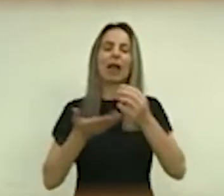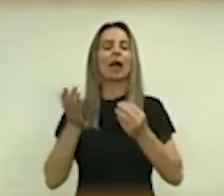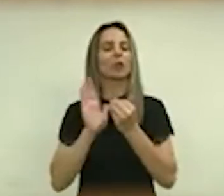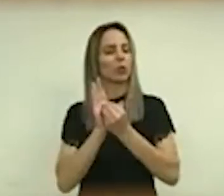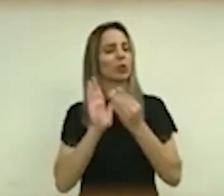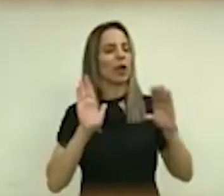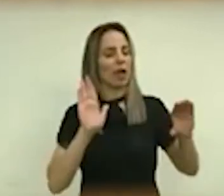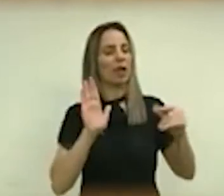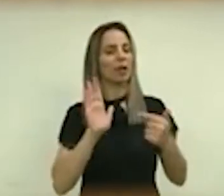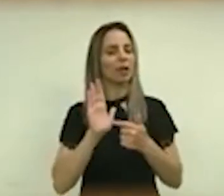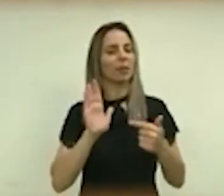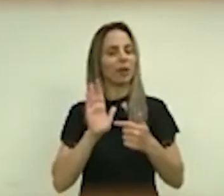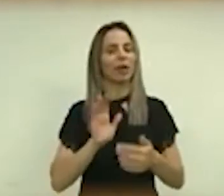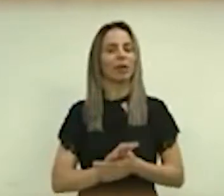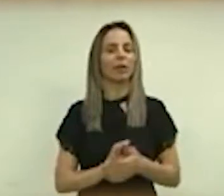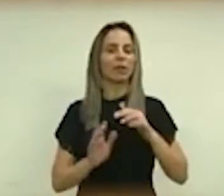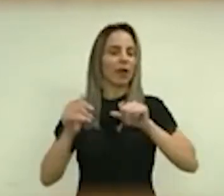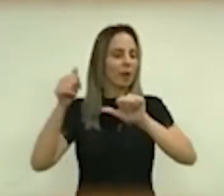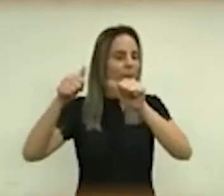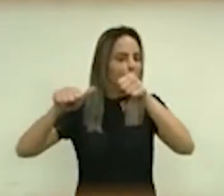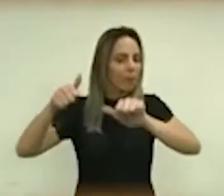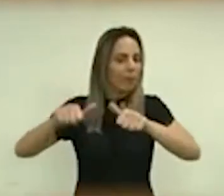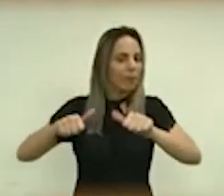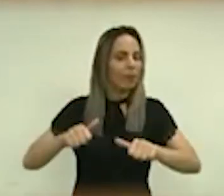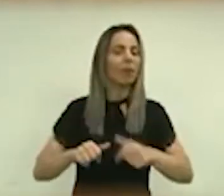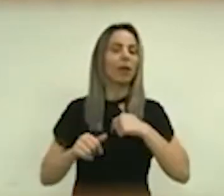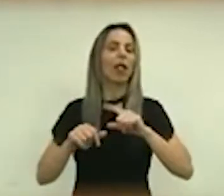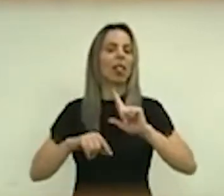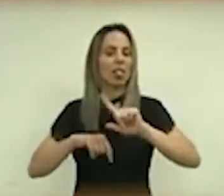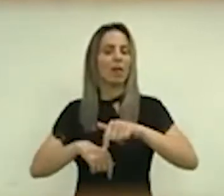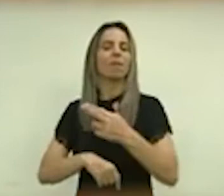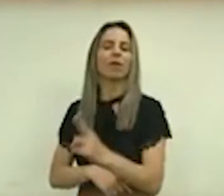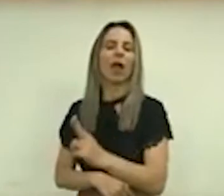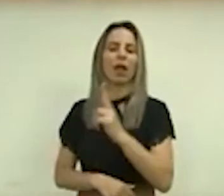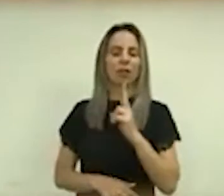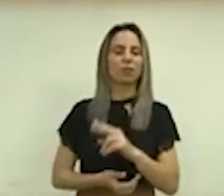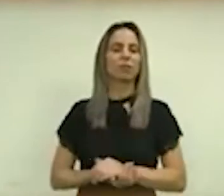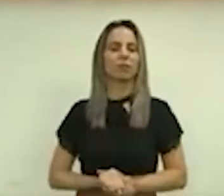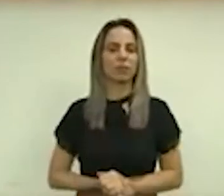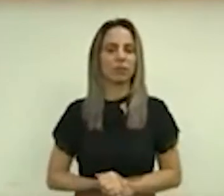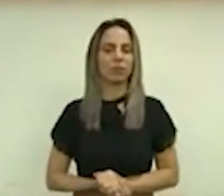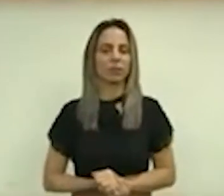né? Vai ser, Vossa Excelência vai ter a resposta, e a gente vai